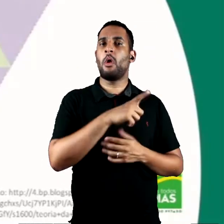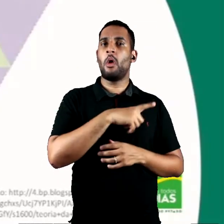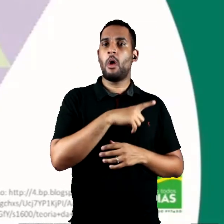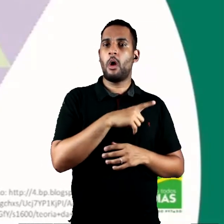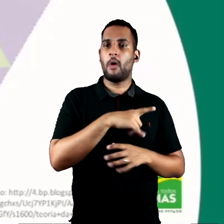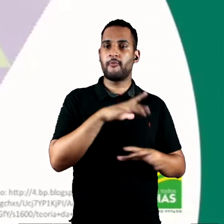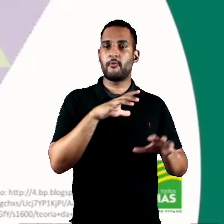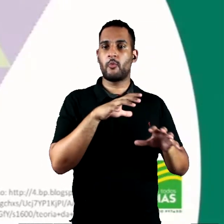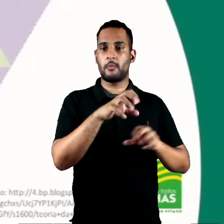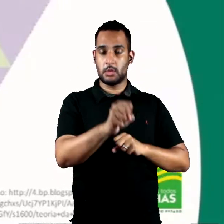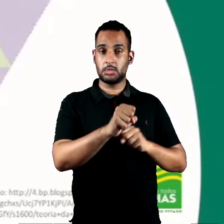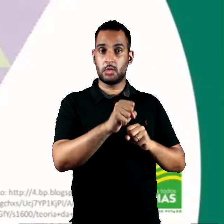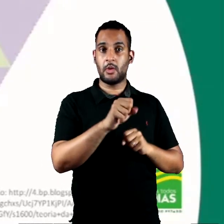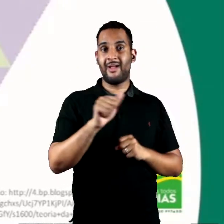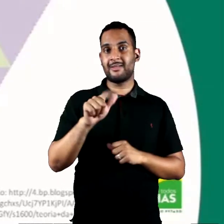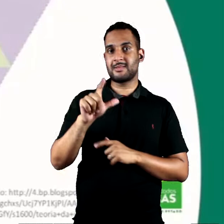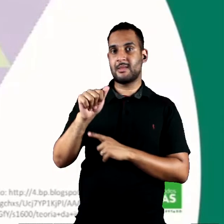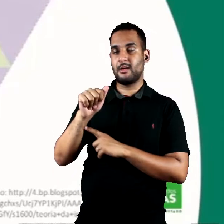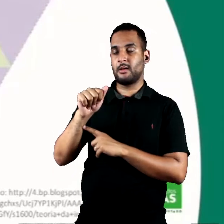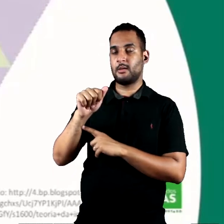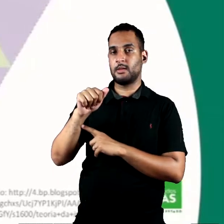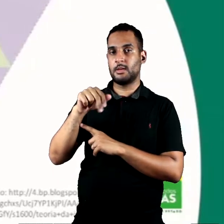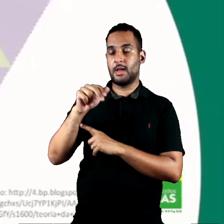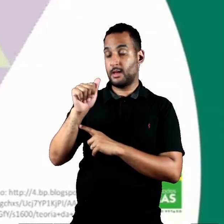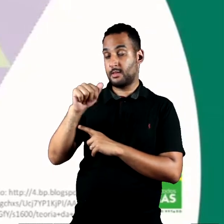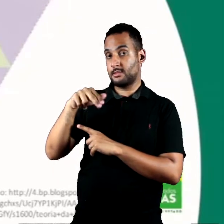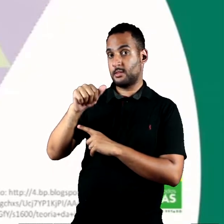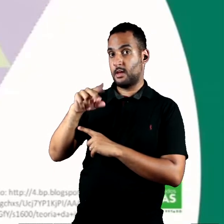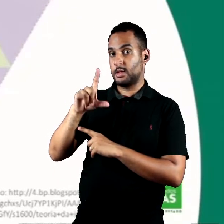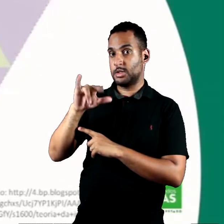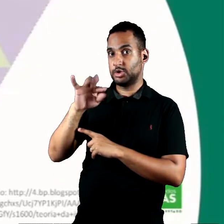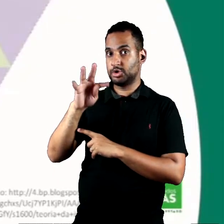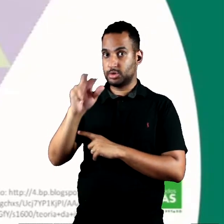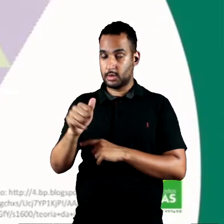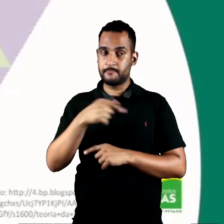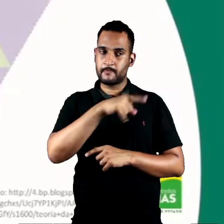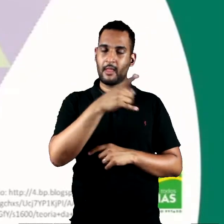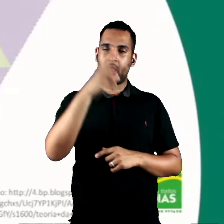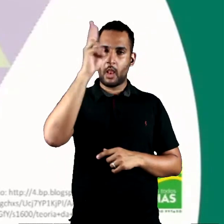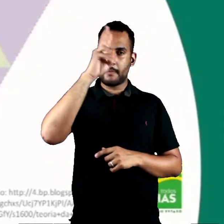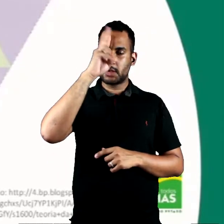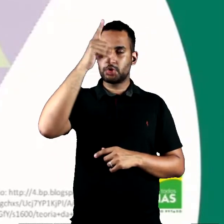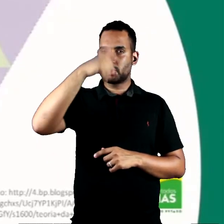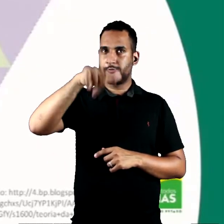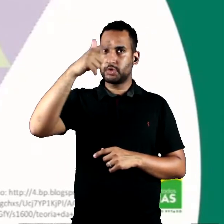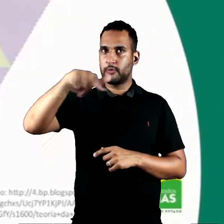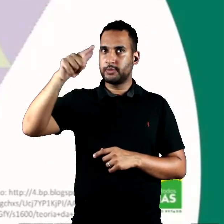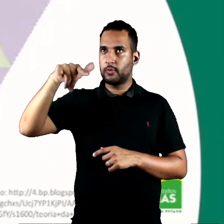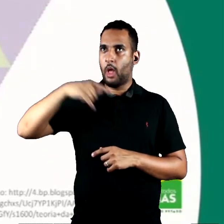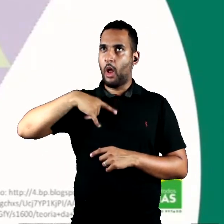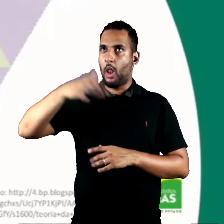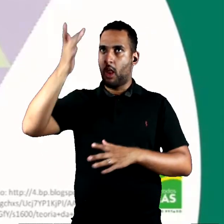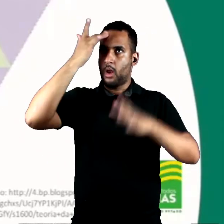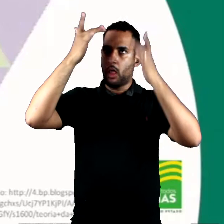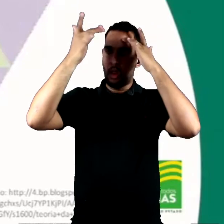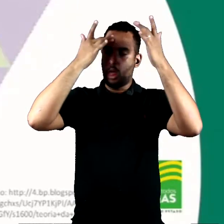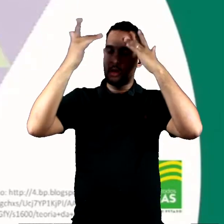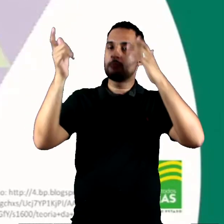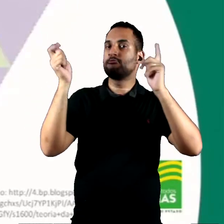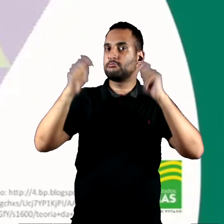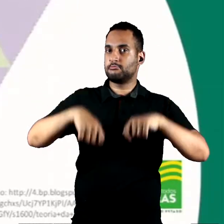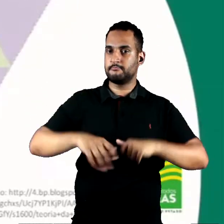de seus alunos ao acentuar a memorização e reprodução dos